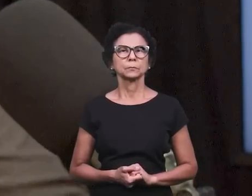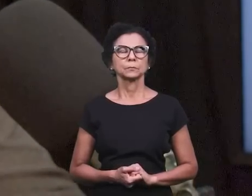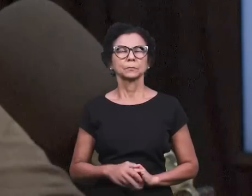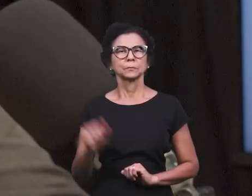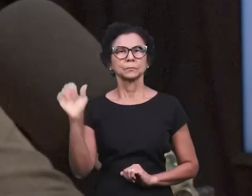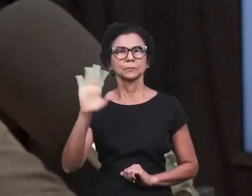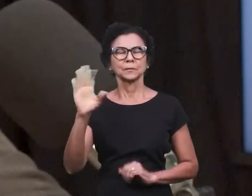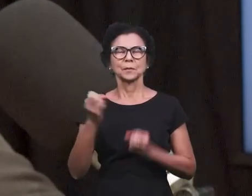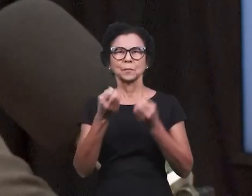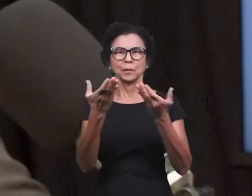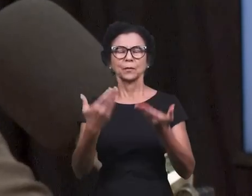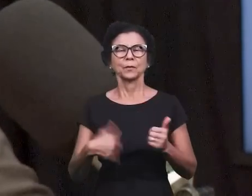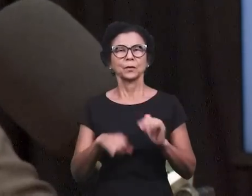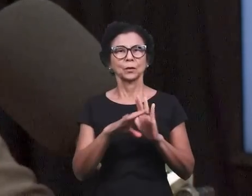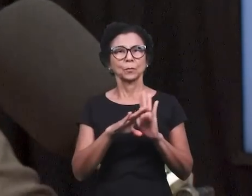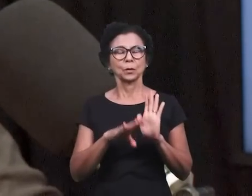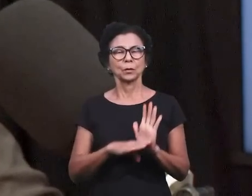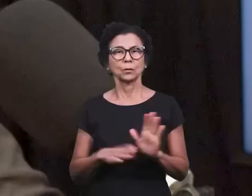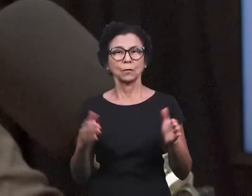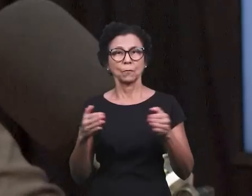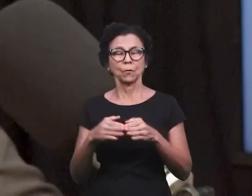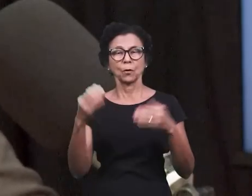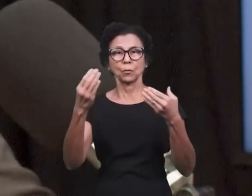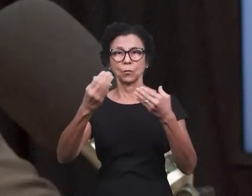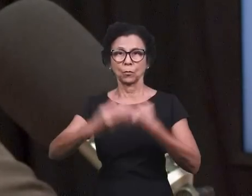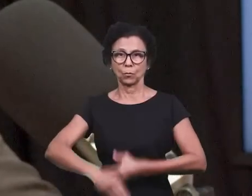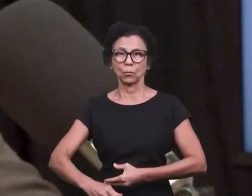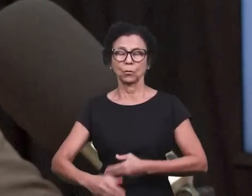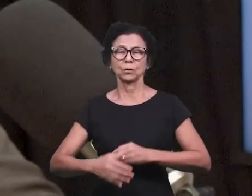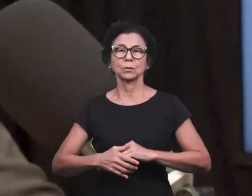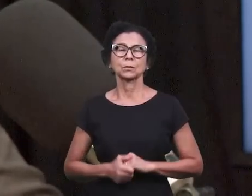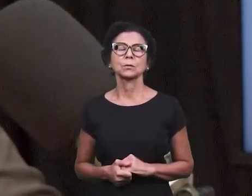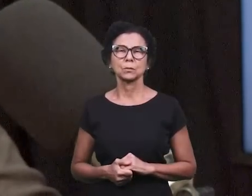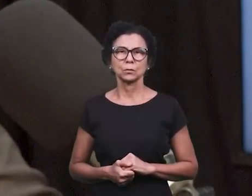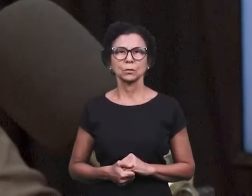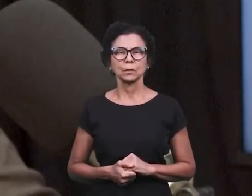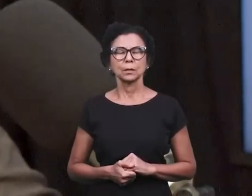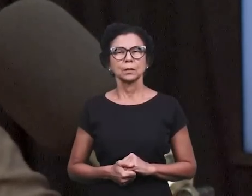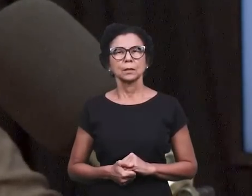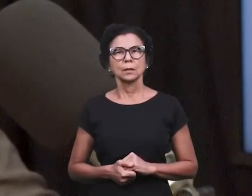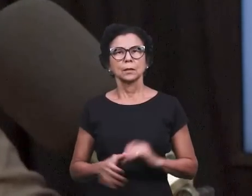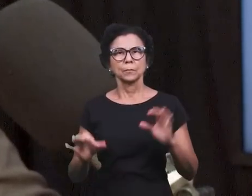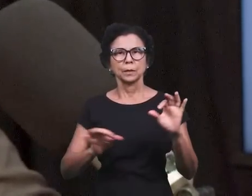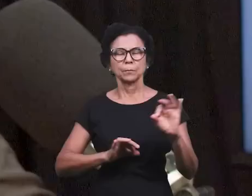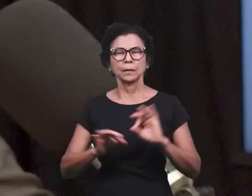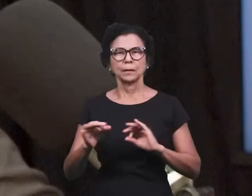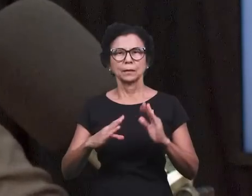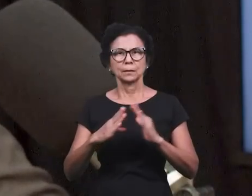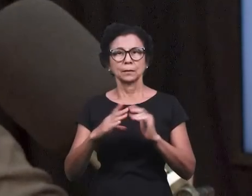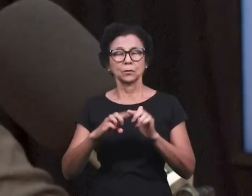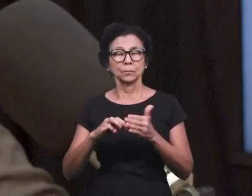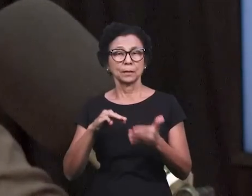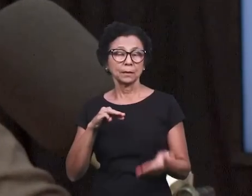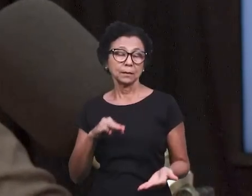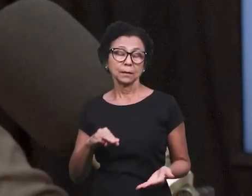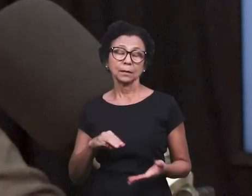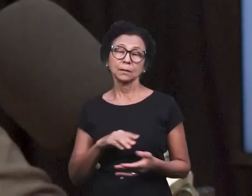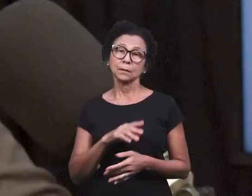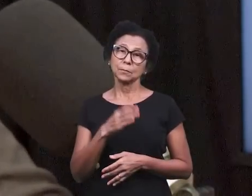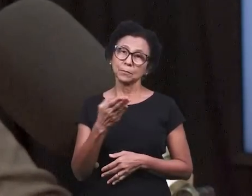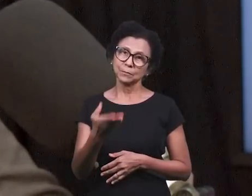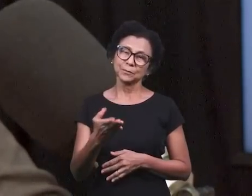Olá, seja bem-vindo a mais um programa Foco nos Concursos, programa da Igreja Cristã Maranata, destinado para aqueles que estão estudando para